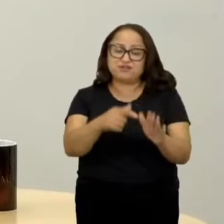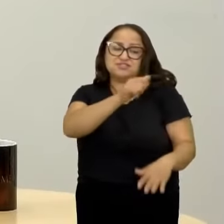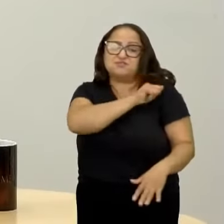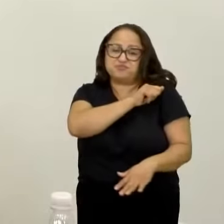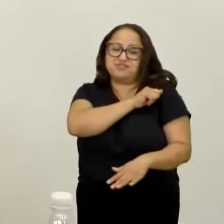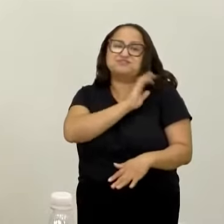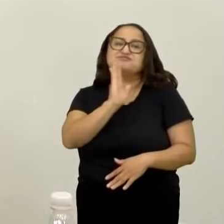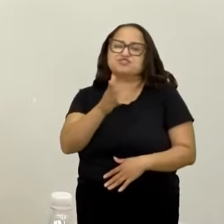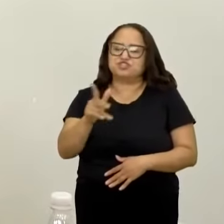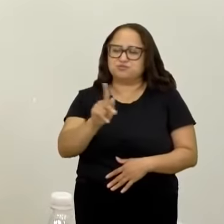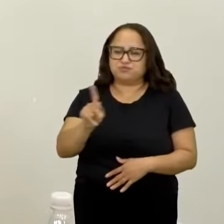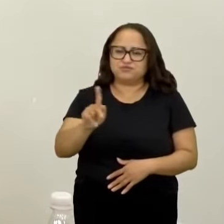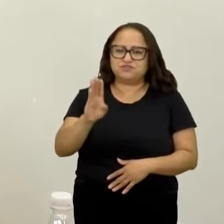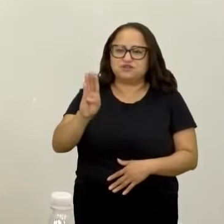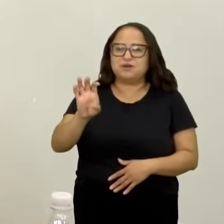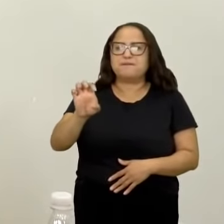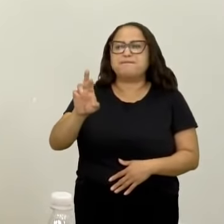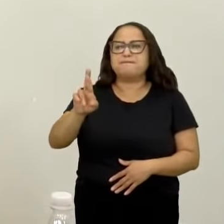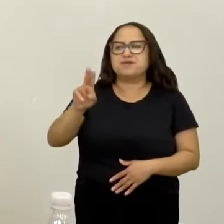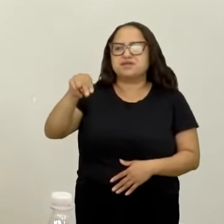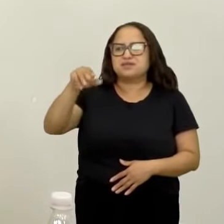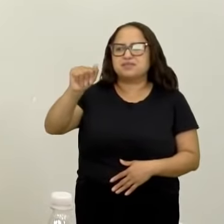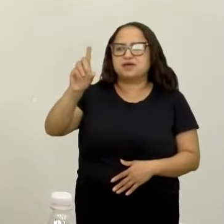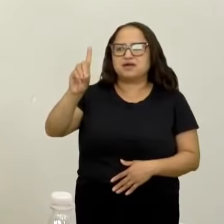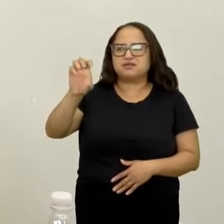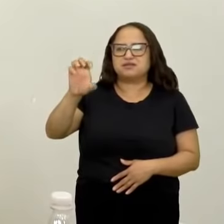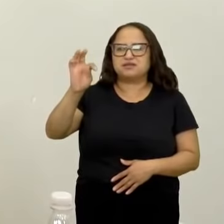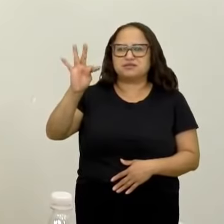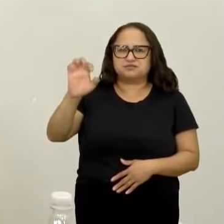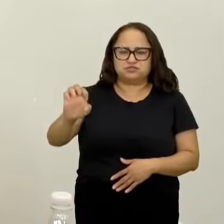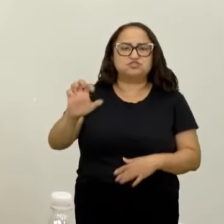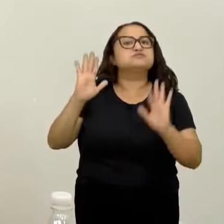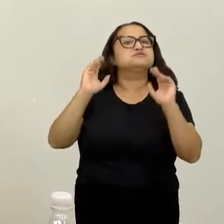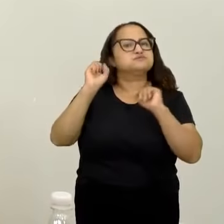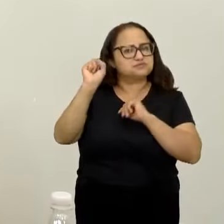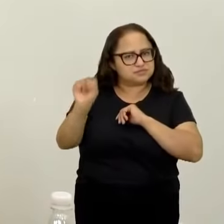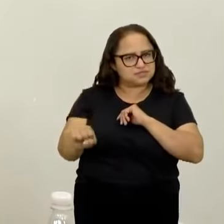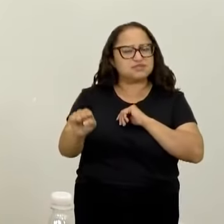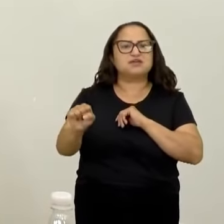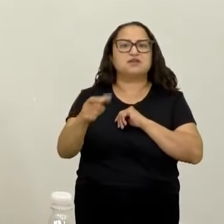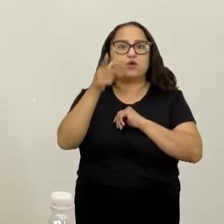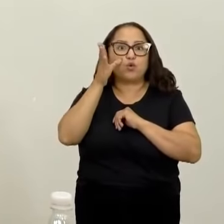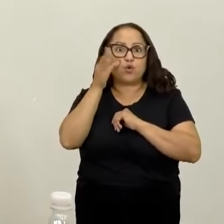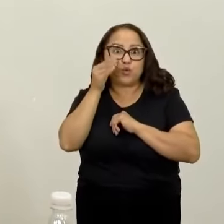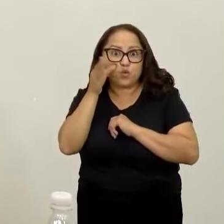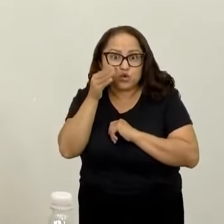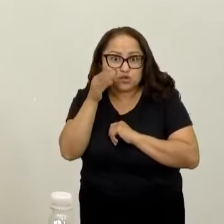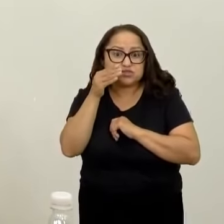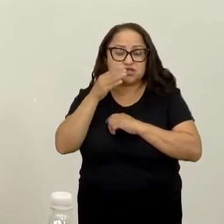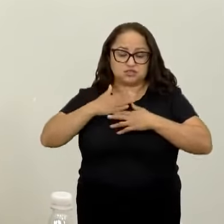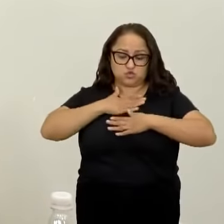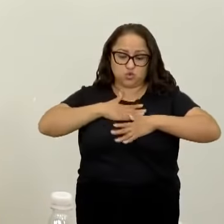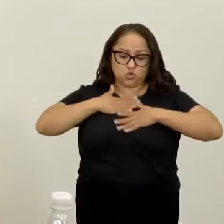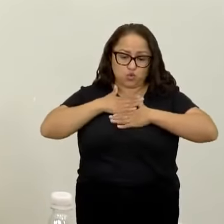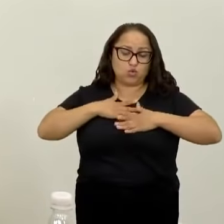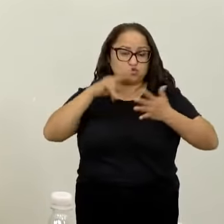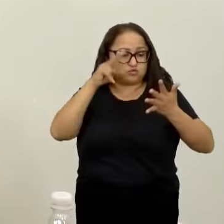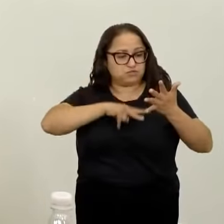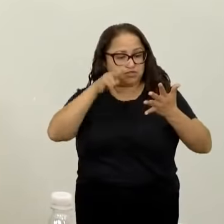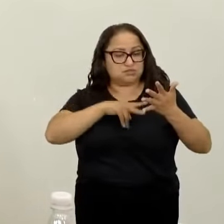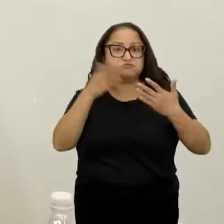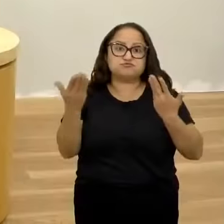da professora Bernadete de cinco curiosidades e o gosto pela leitura Então como que surgiu o interesse